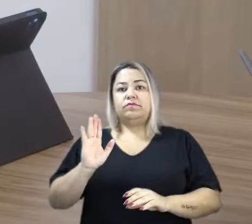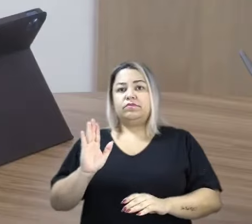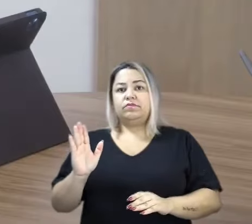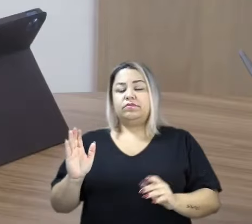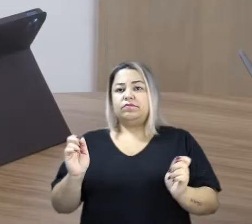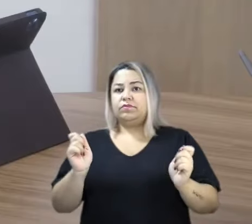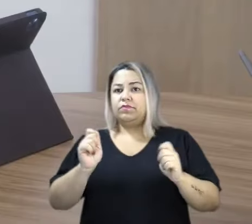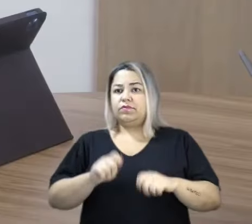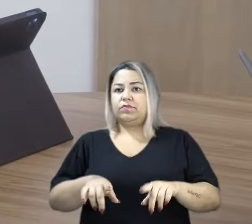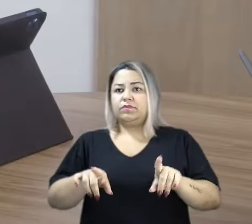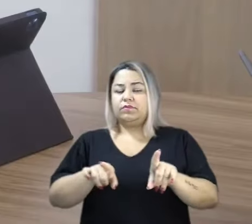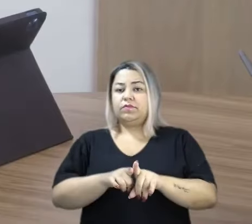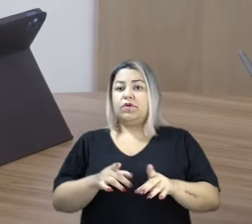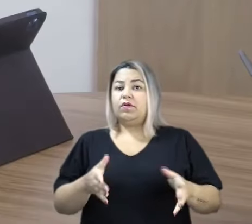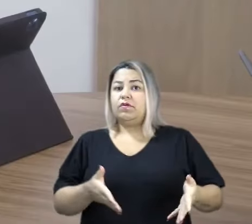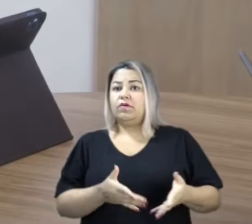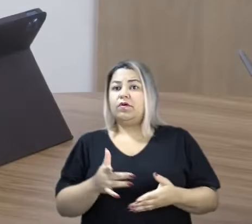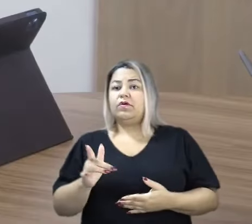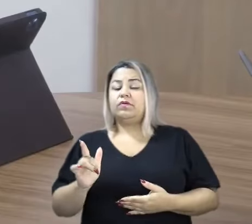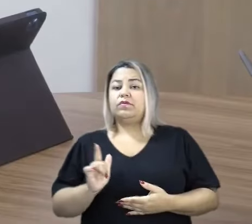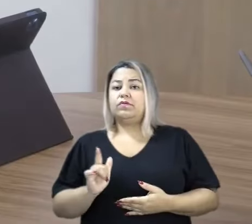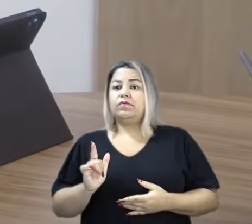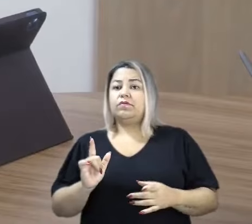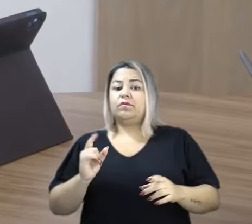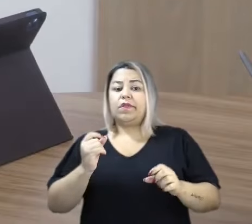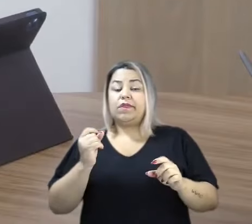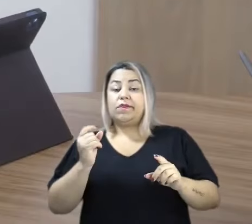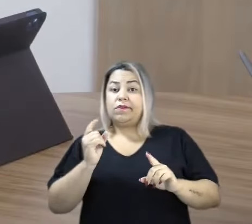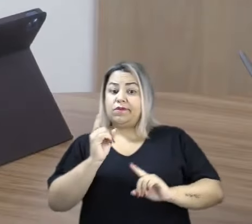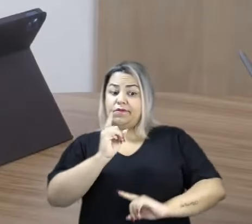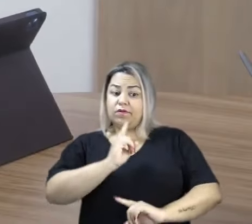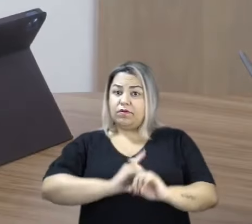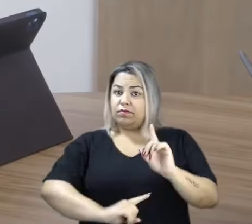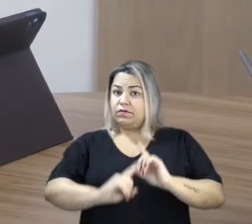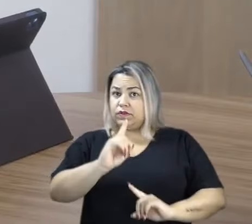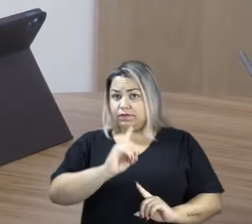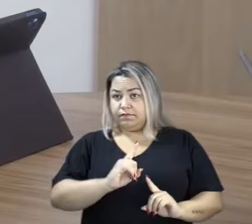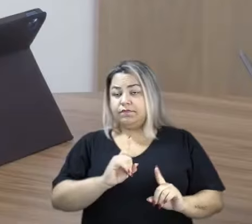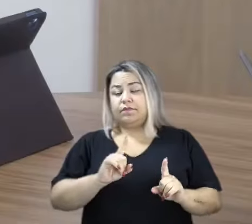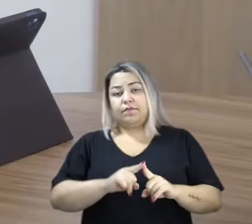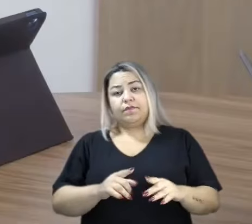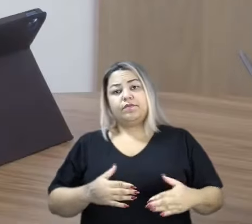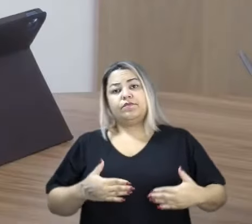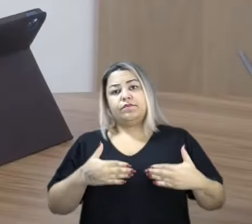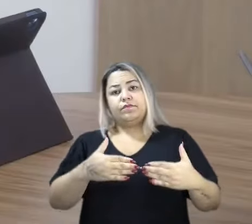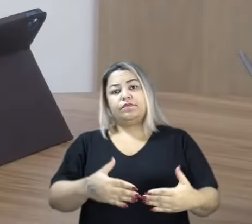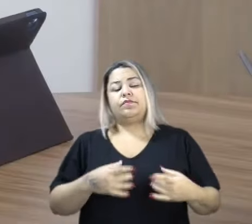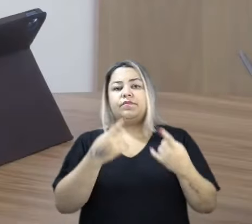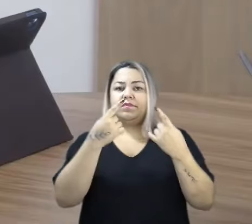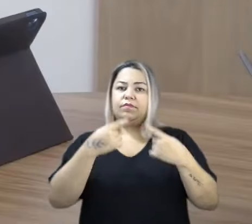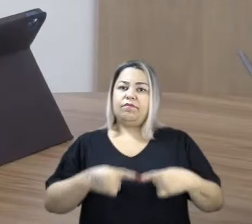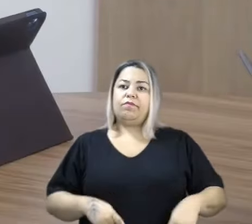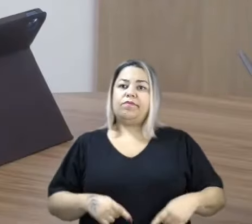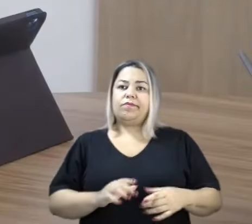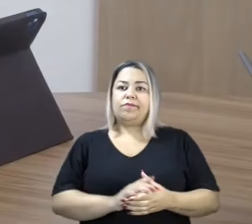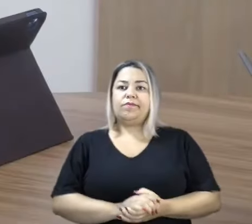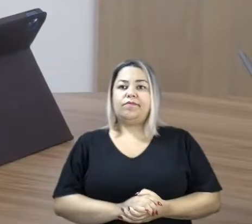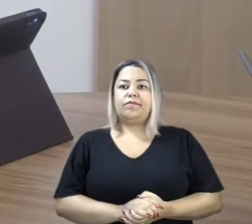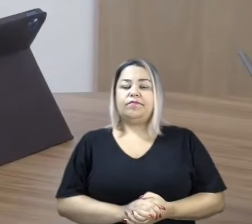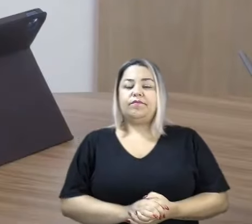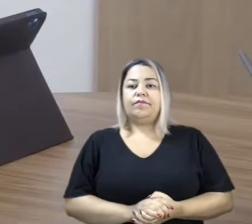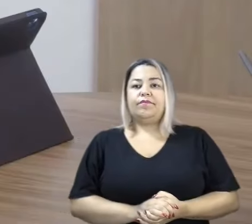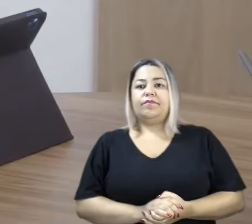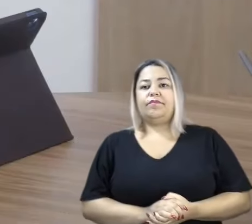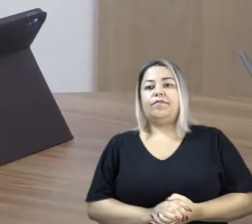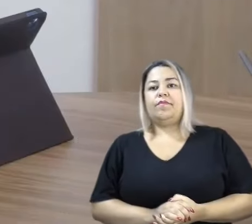da Igualdade Racial, construído a partir do Ministério, pensando também nessas políticas transversais.